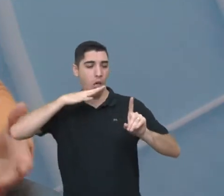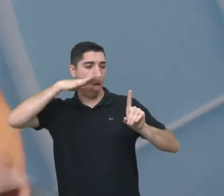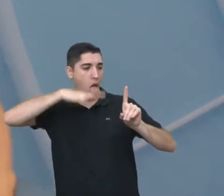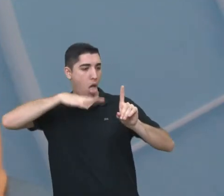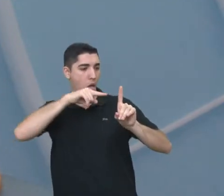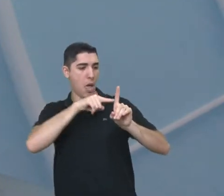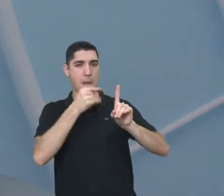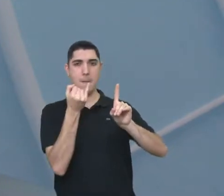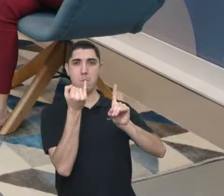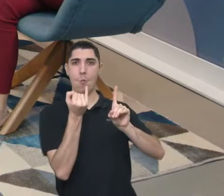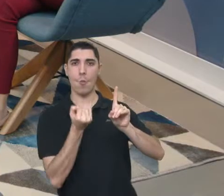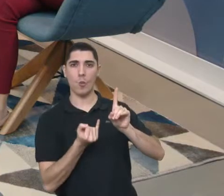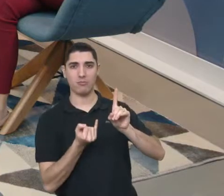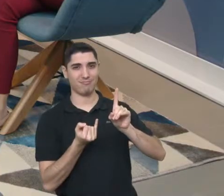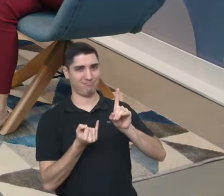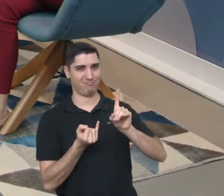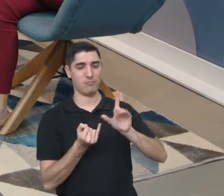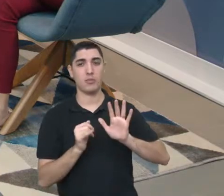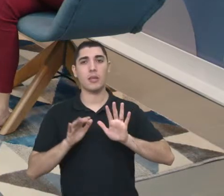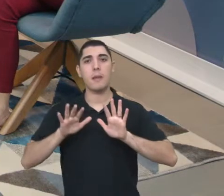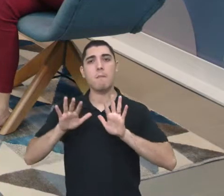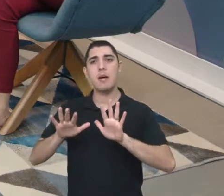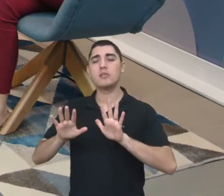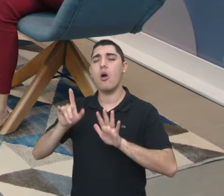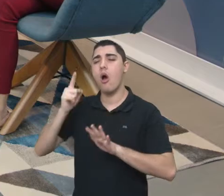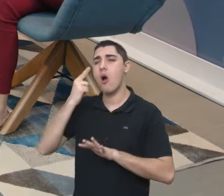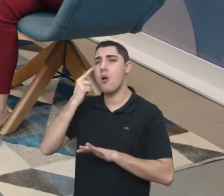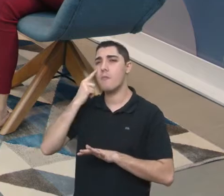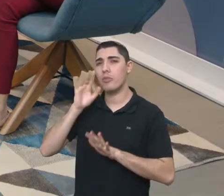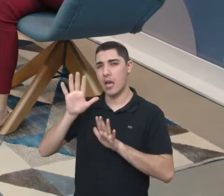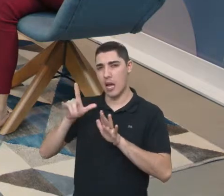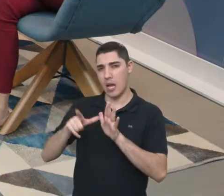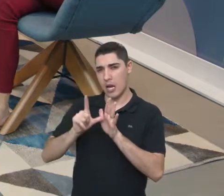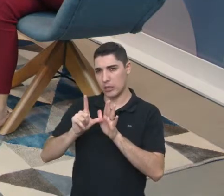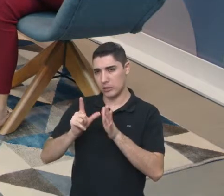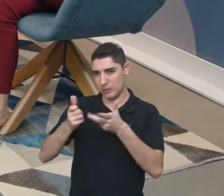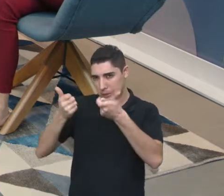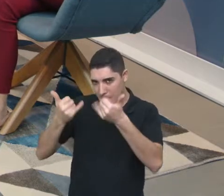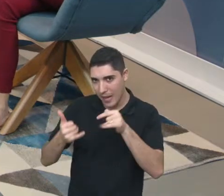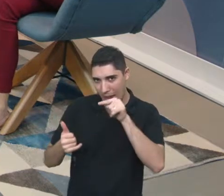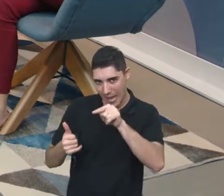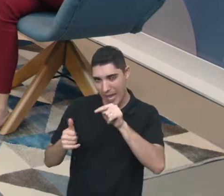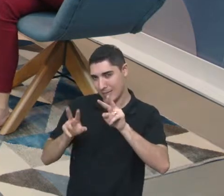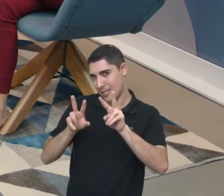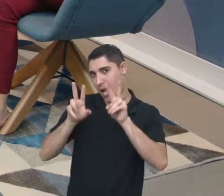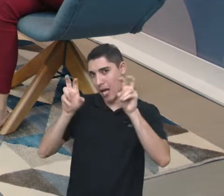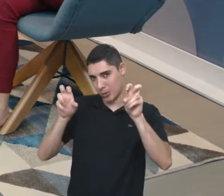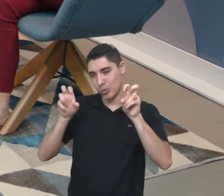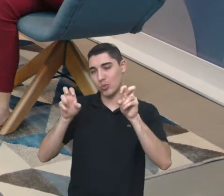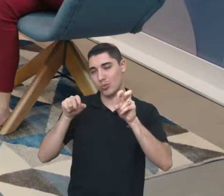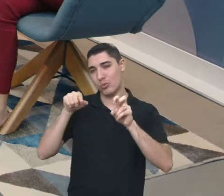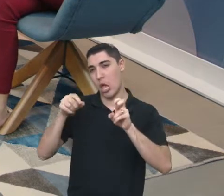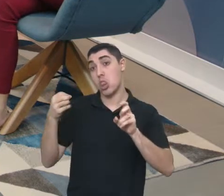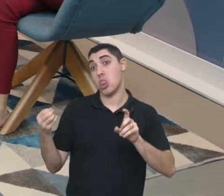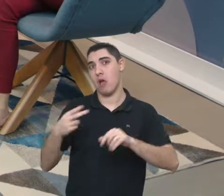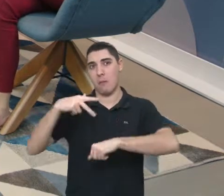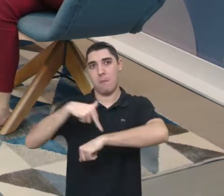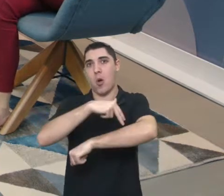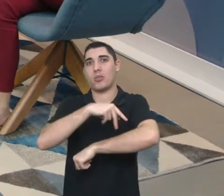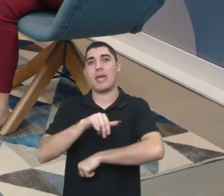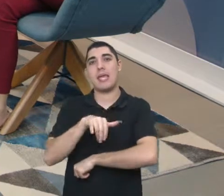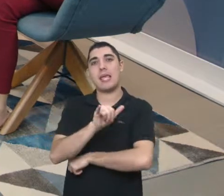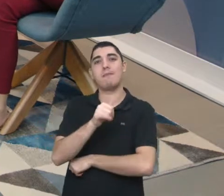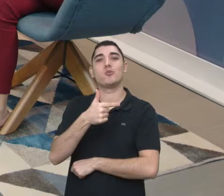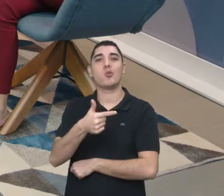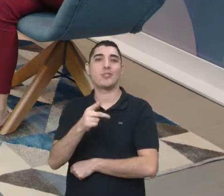naquele período. Meninas, antes da gente começar a falar mais desse assunto, dessa moda, né, do